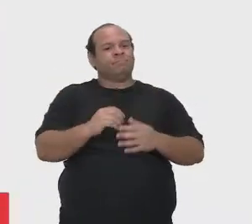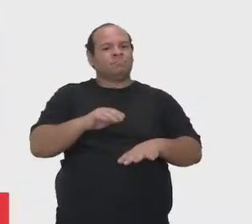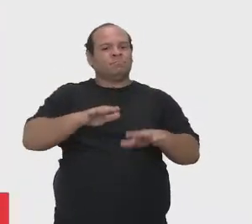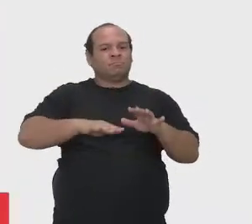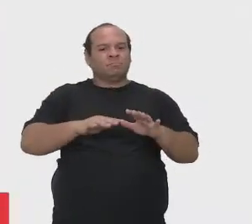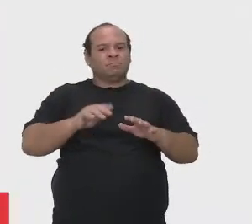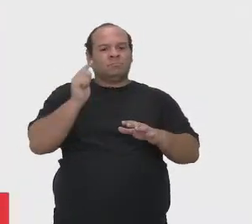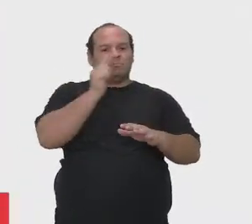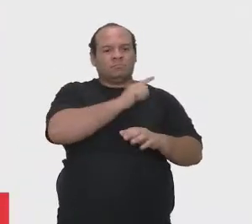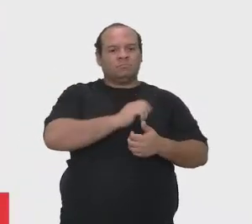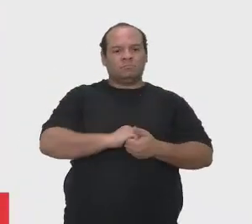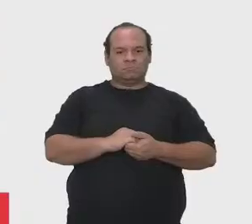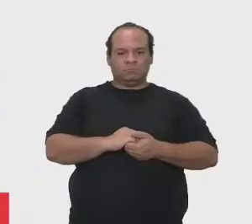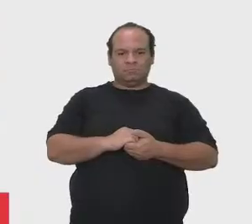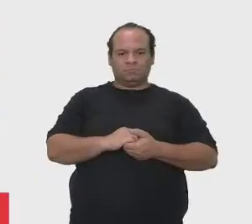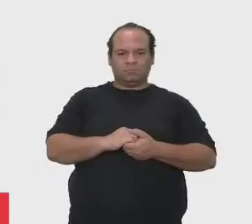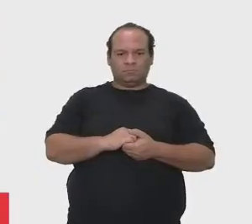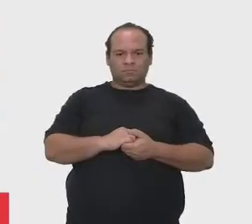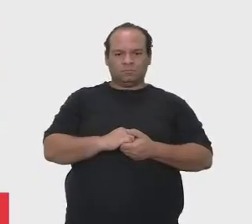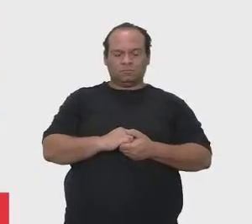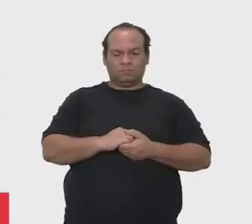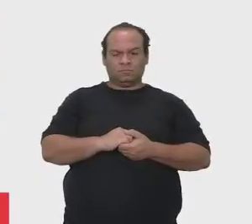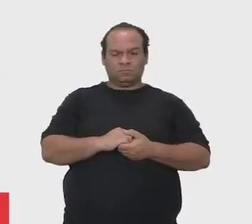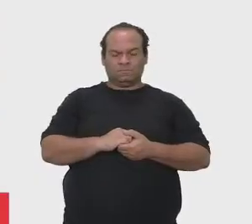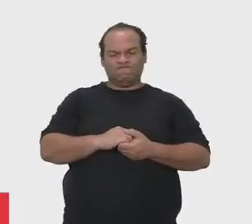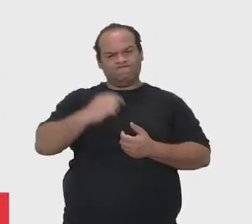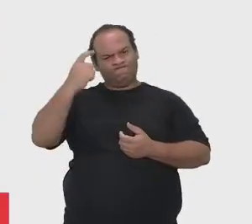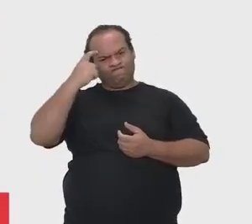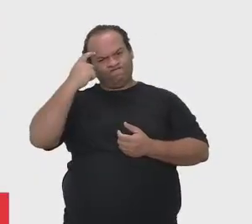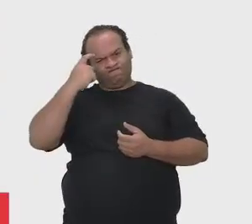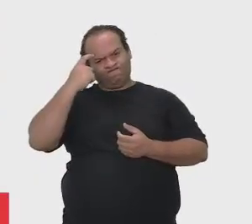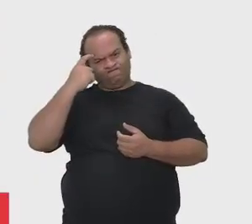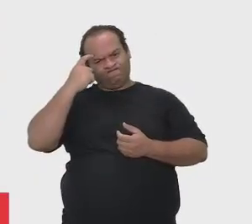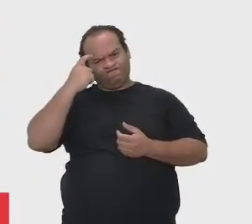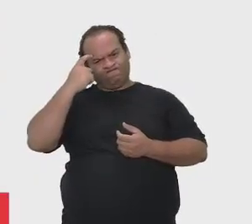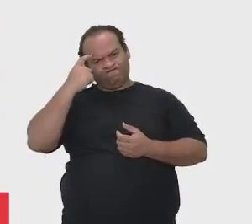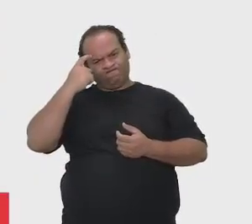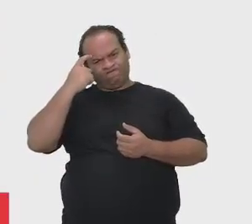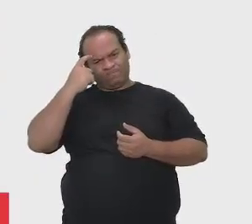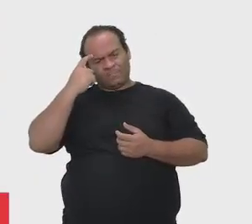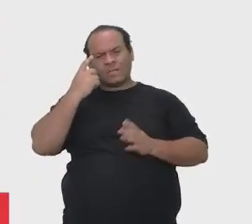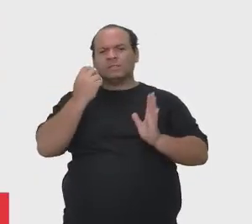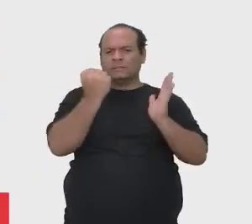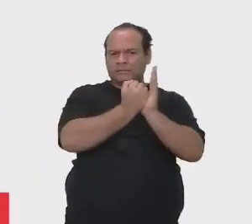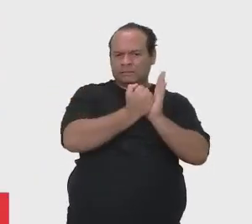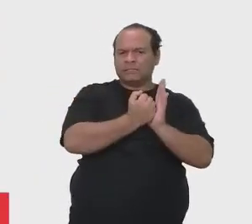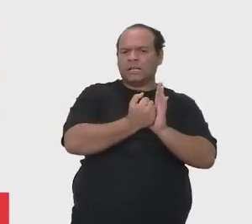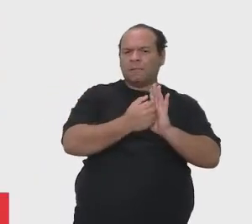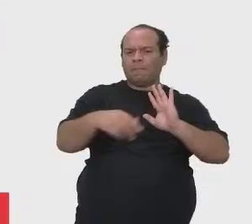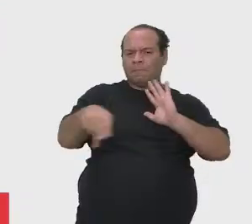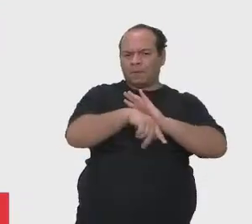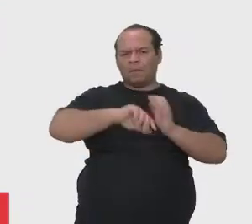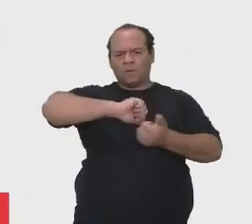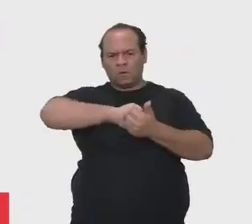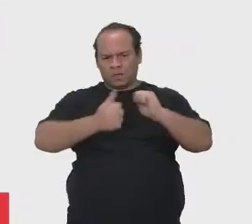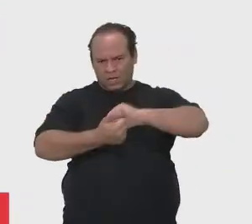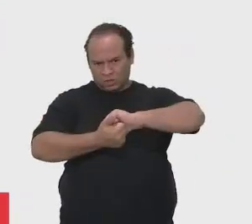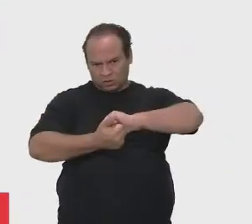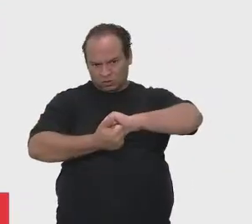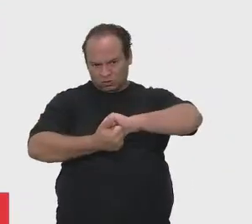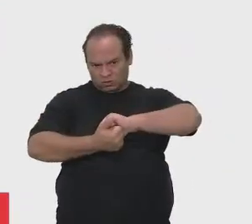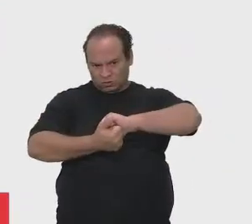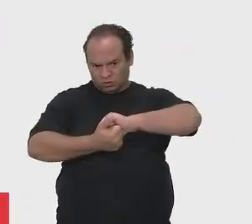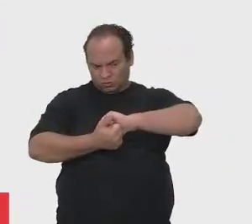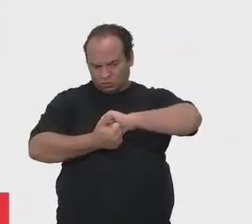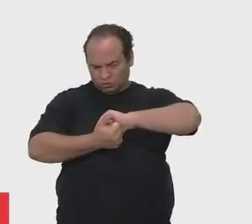que identificar se não me engano, esse selo, né? É um selo de qualidade, é um selo que